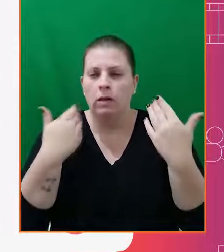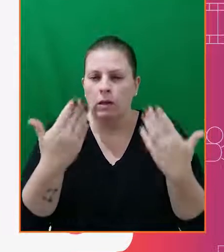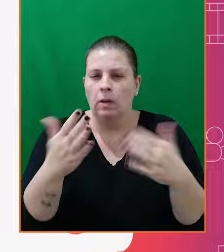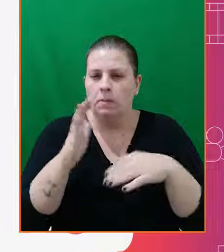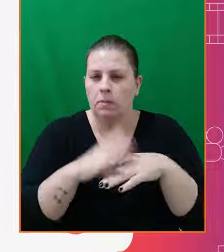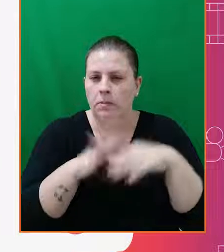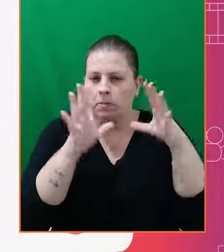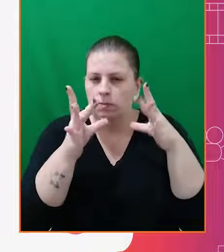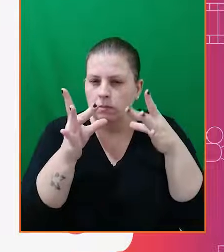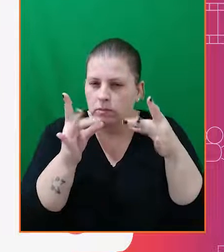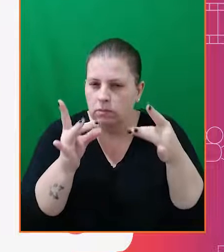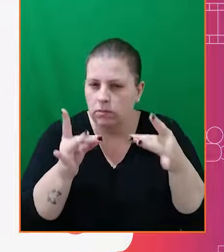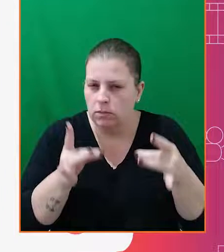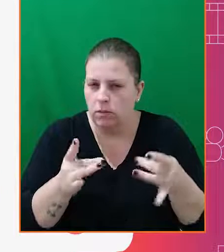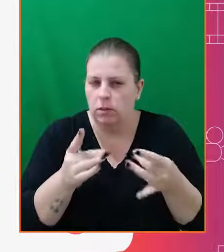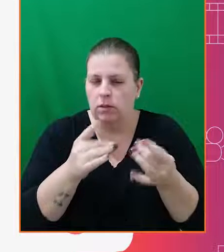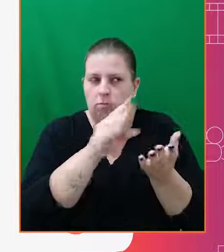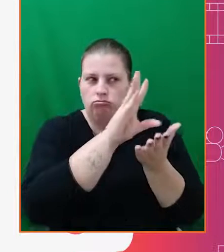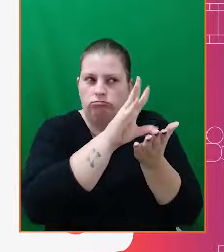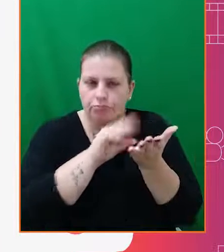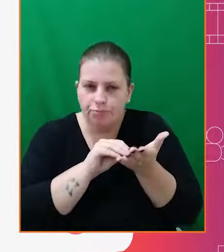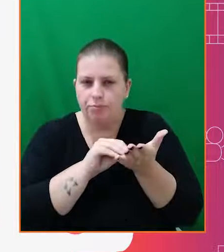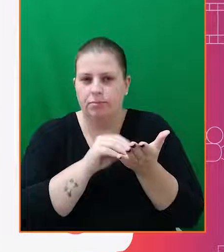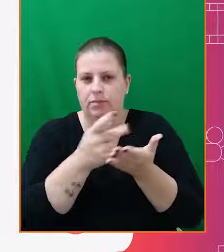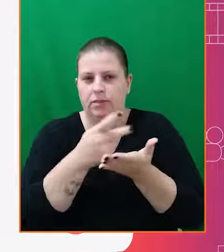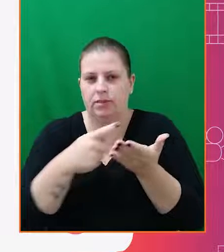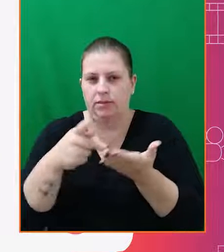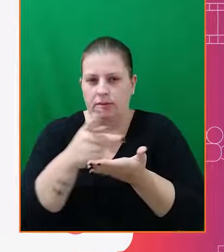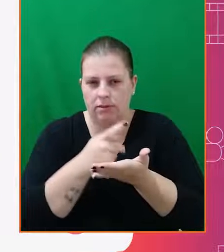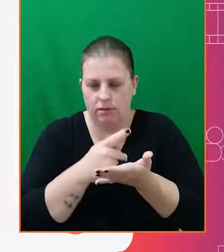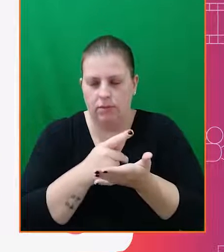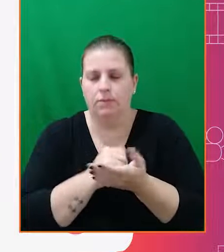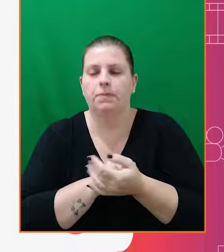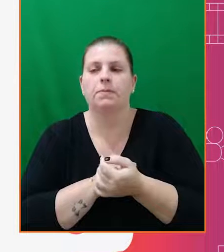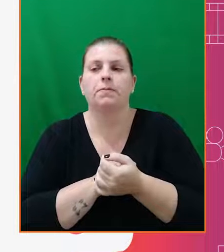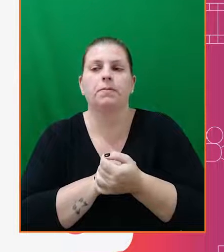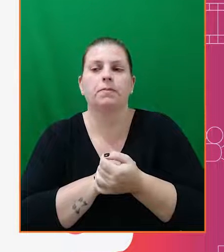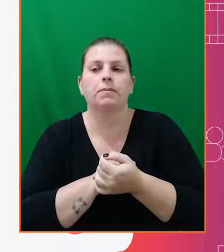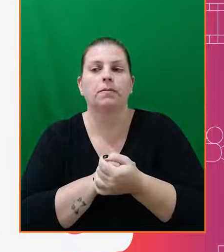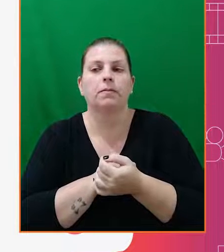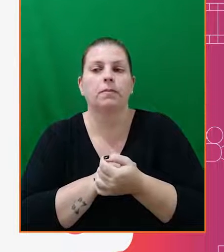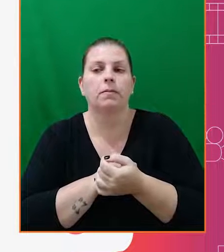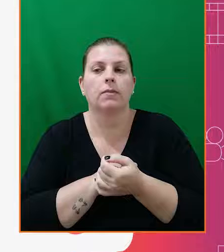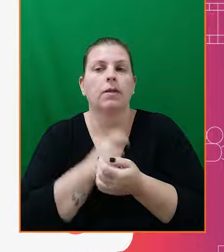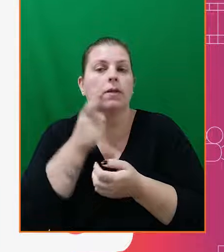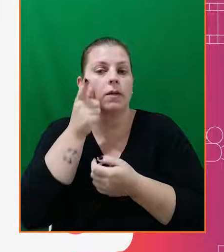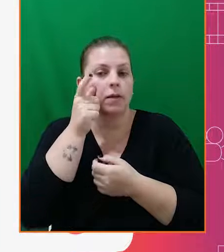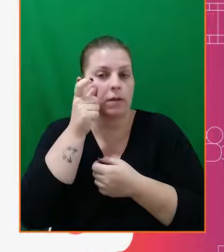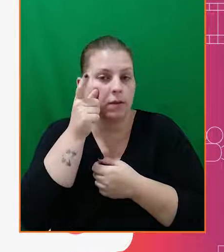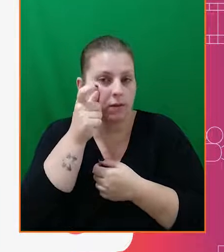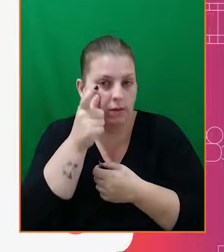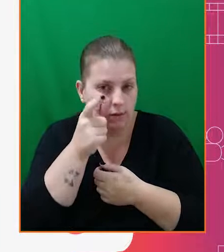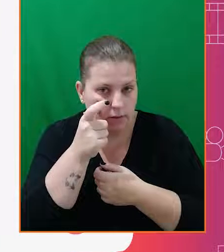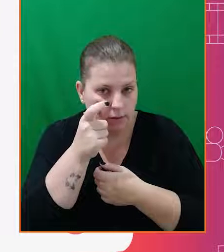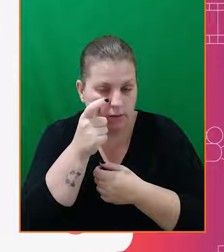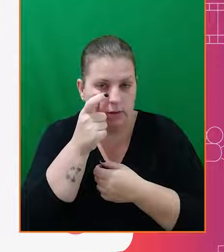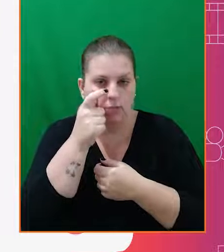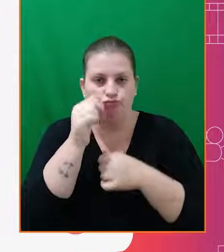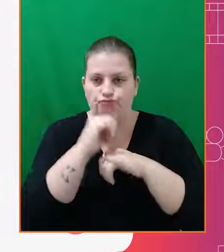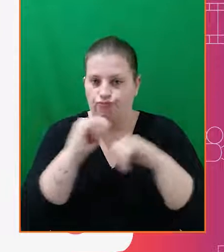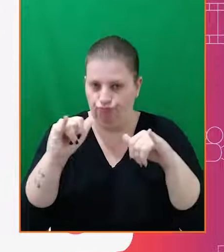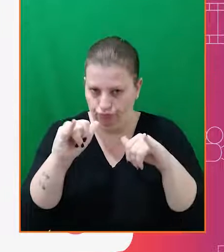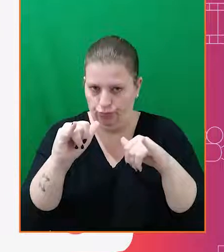a detalhar o nosso desenho, é interessante primeiro levar